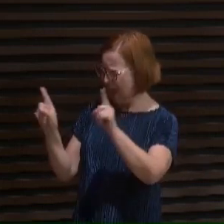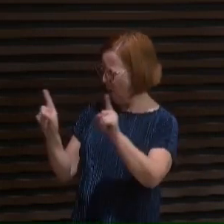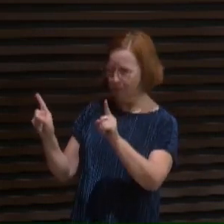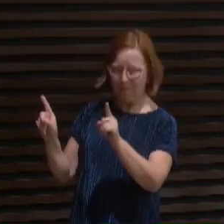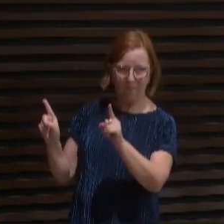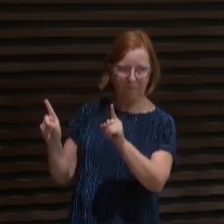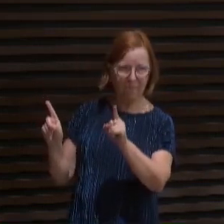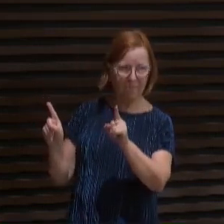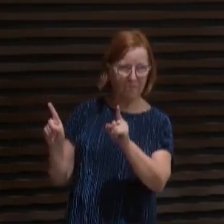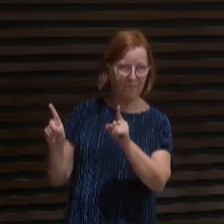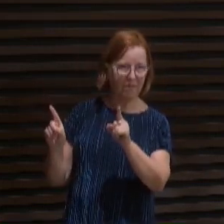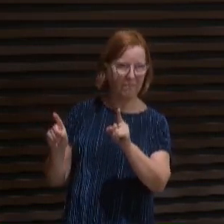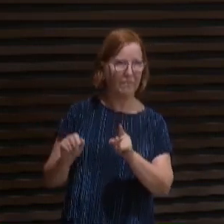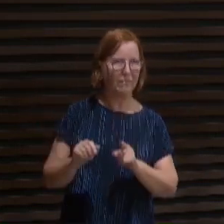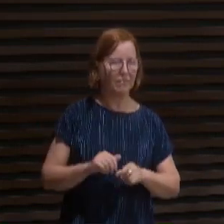Não!